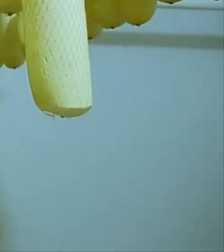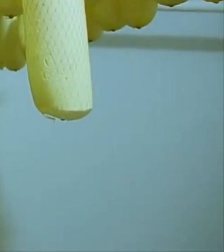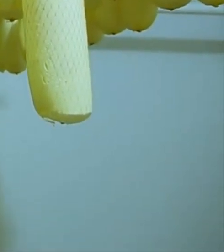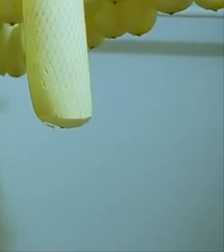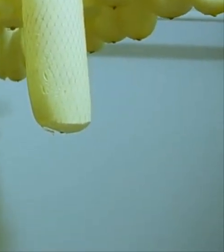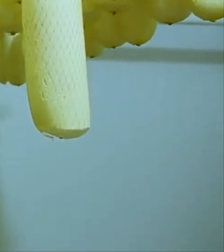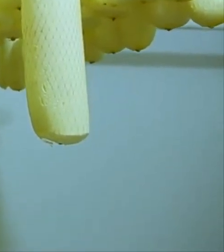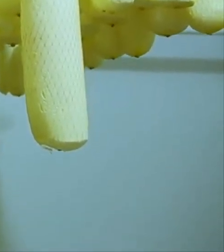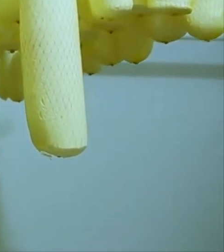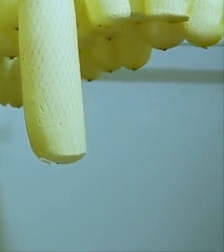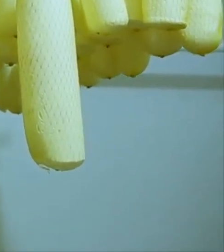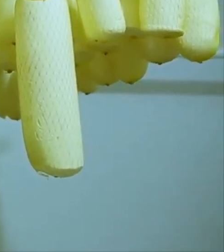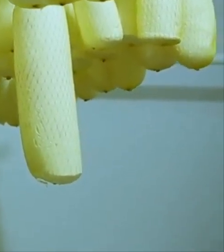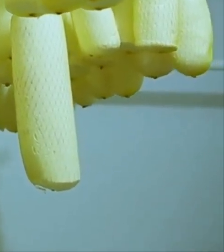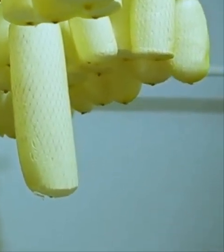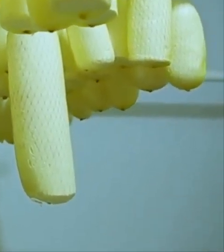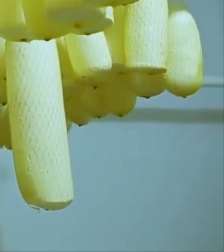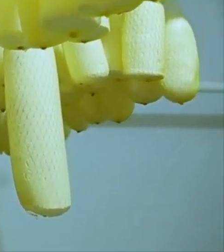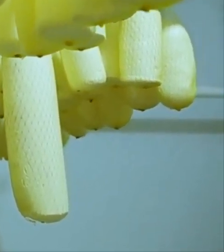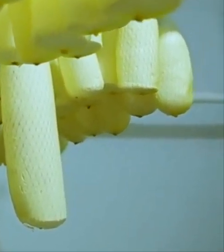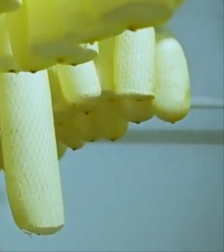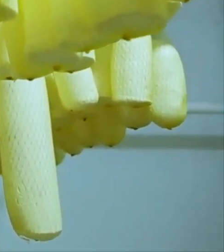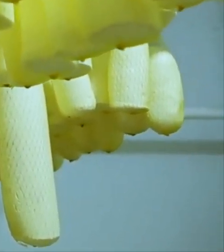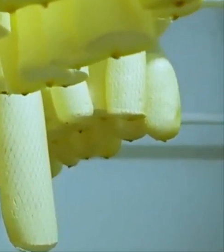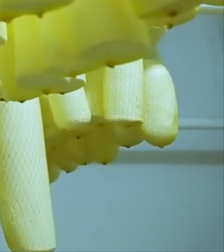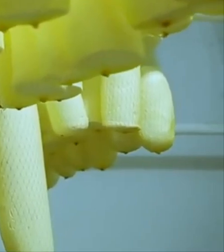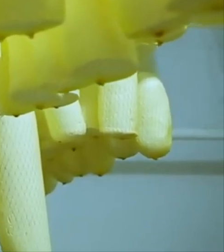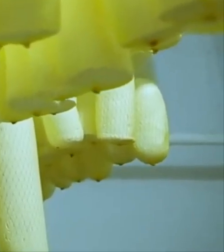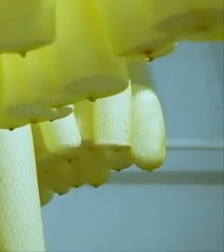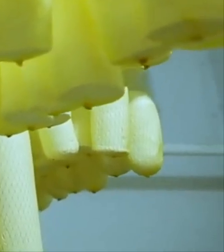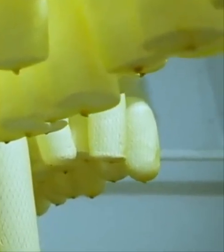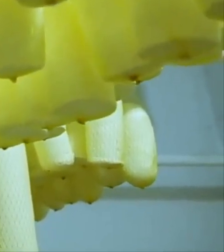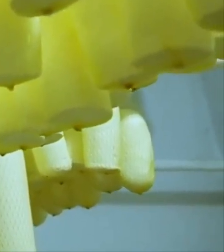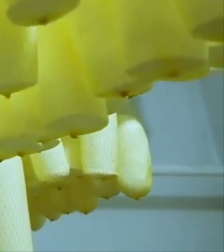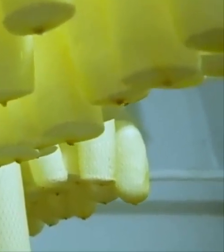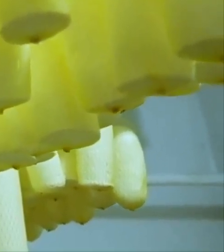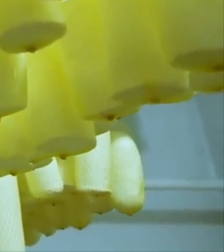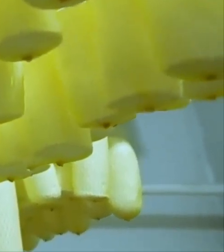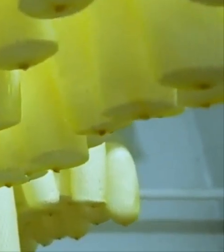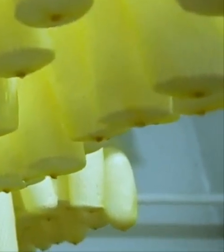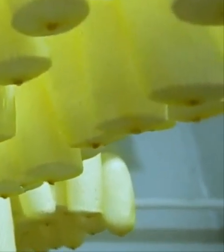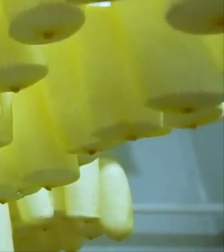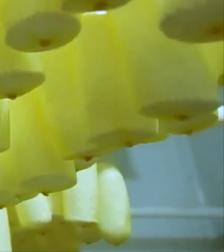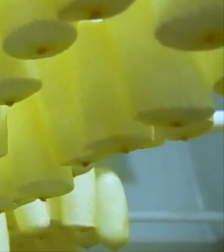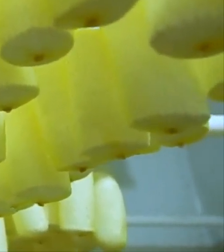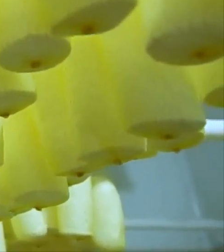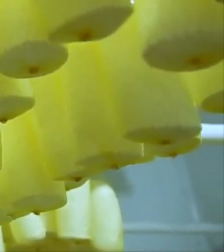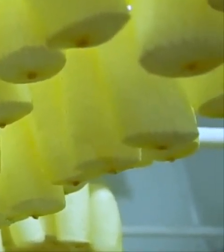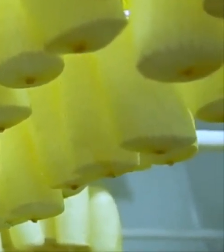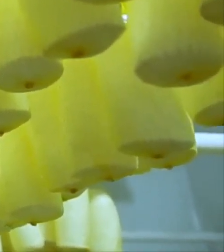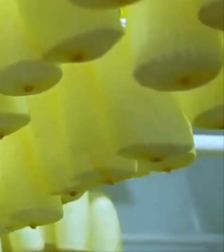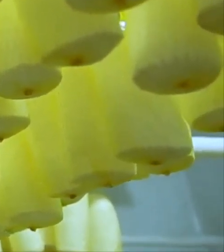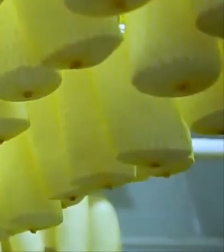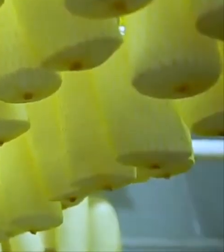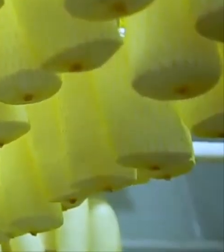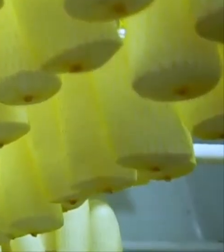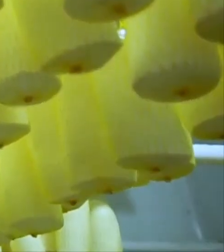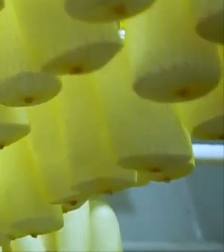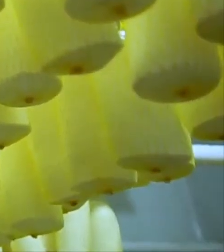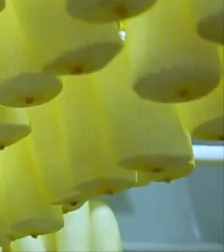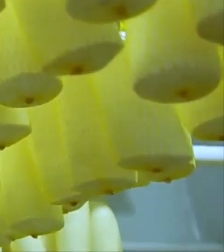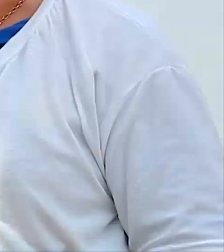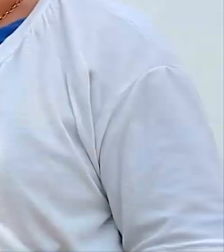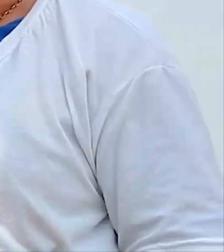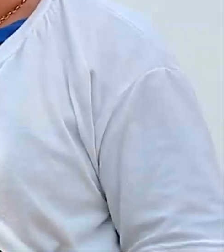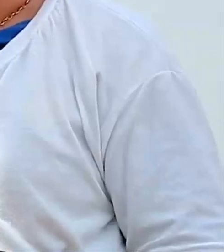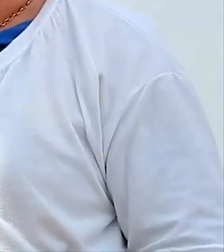Eles que embalam, a gente leva em peças grandes de 4 quilos e lá eles que vendem do